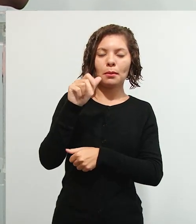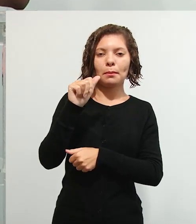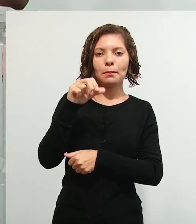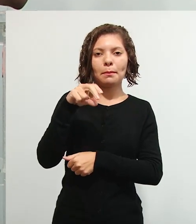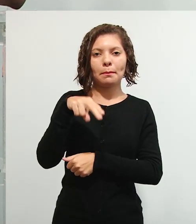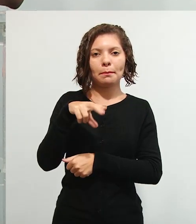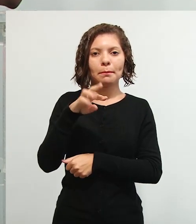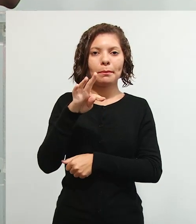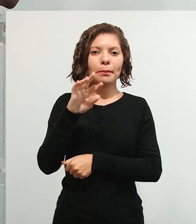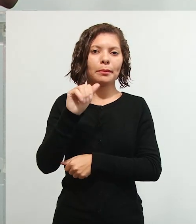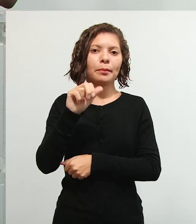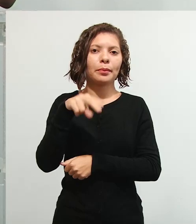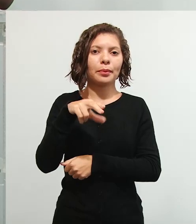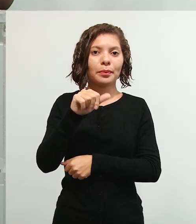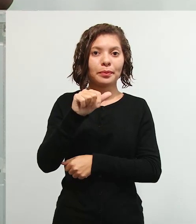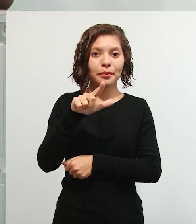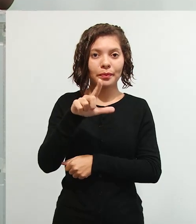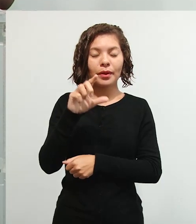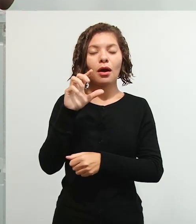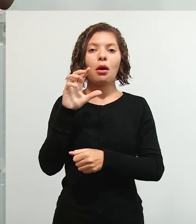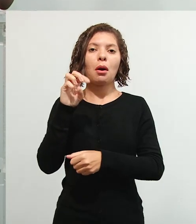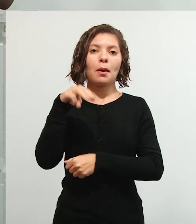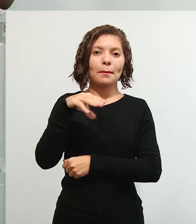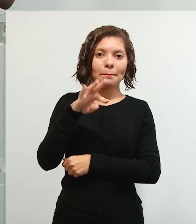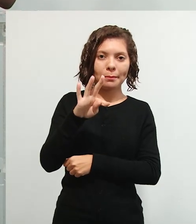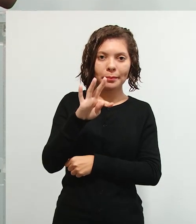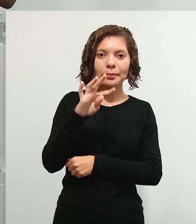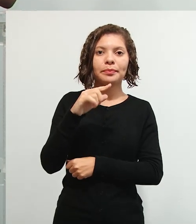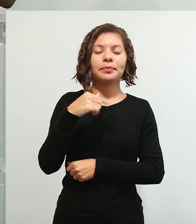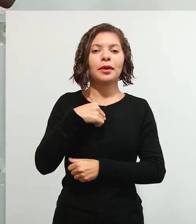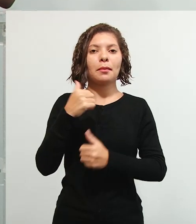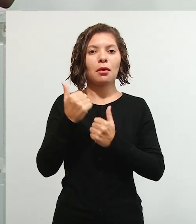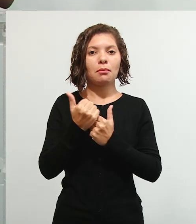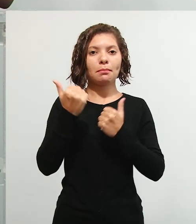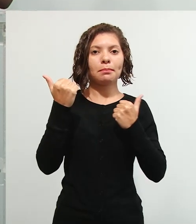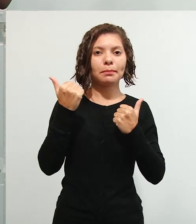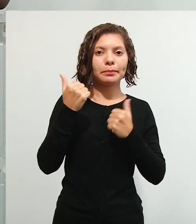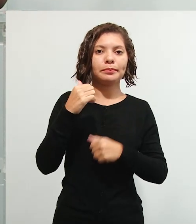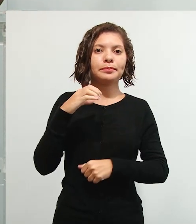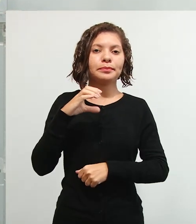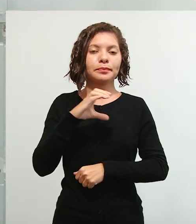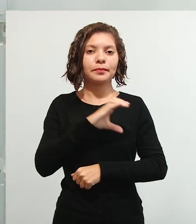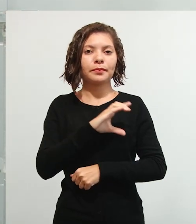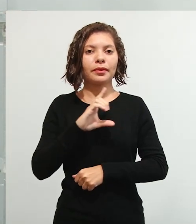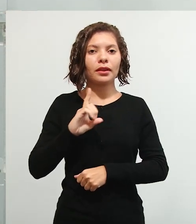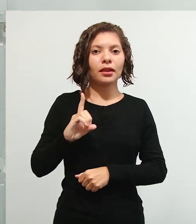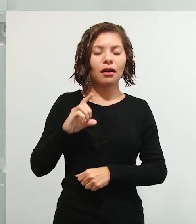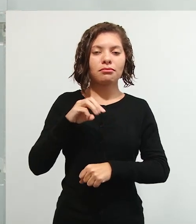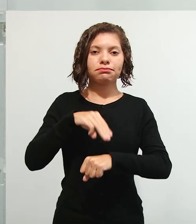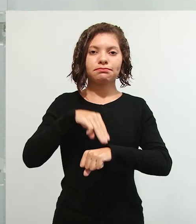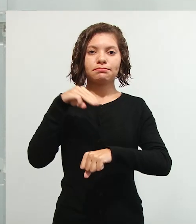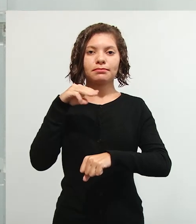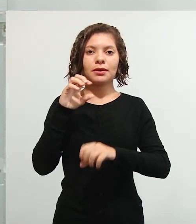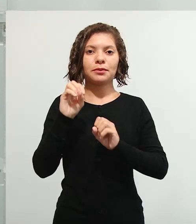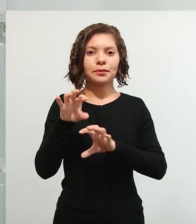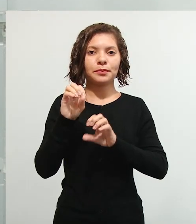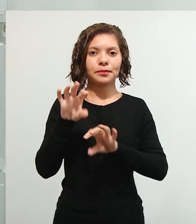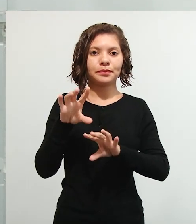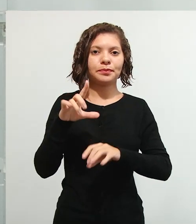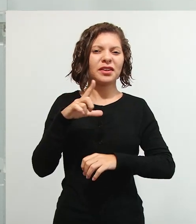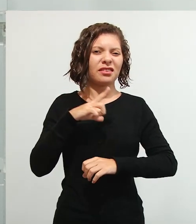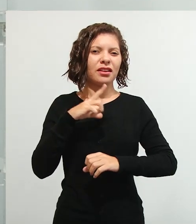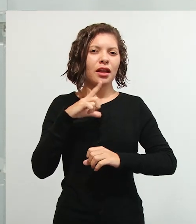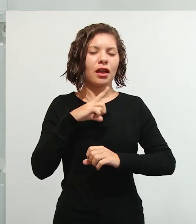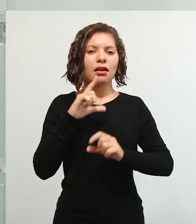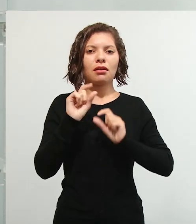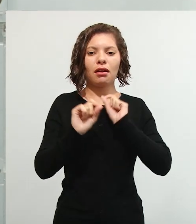Grosso. E nesse momento também eu exerço a vice-coordenação desse mestrado em educação. Vocês vão ver